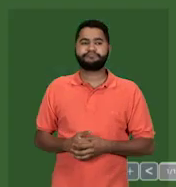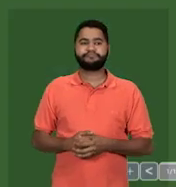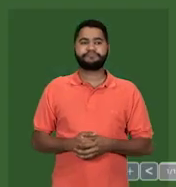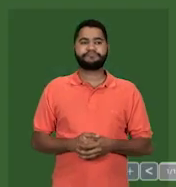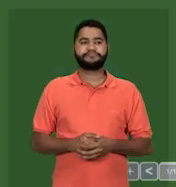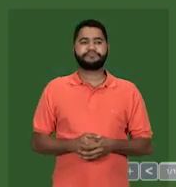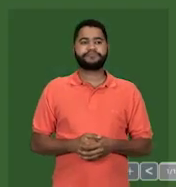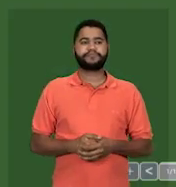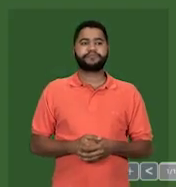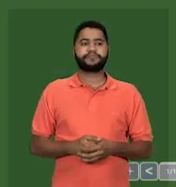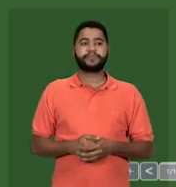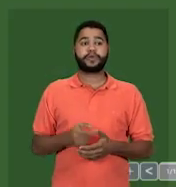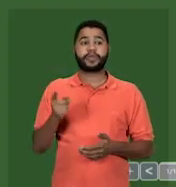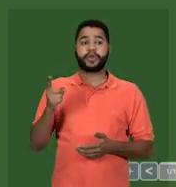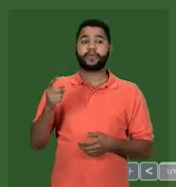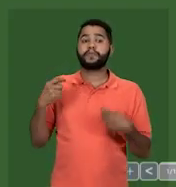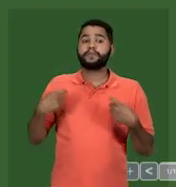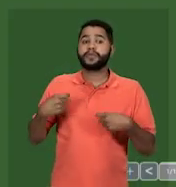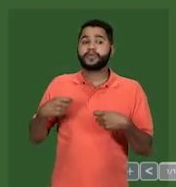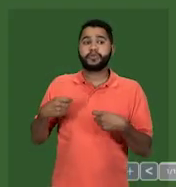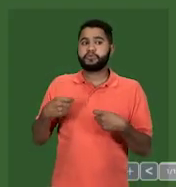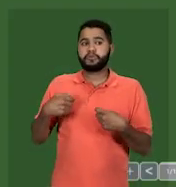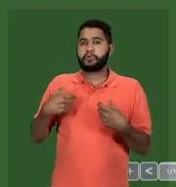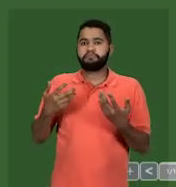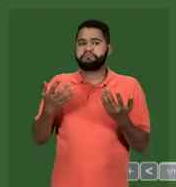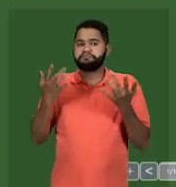ó X é um número desconhecido